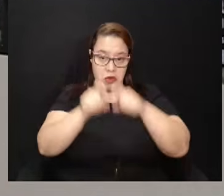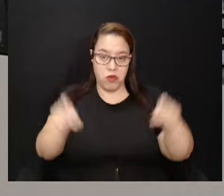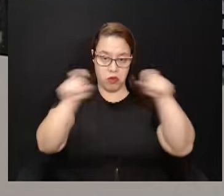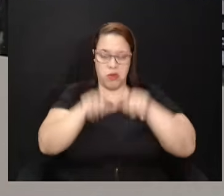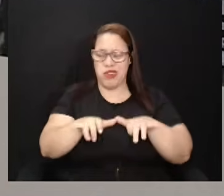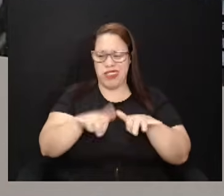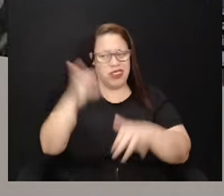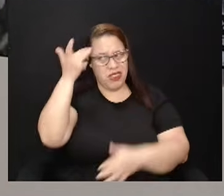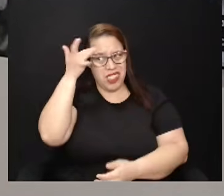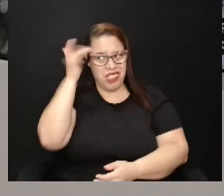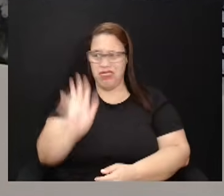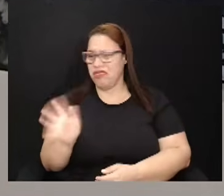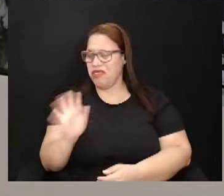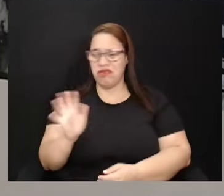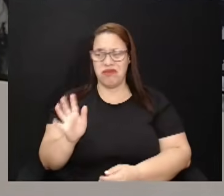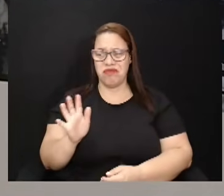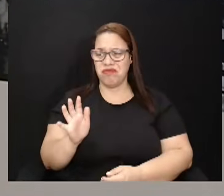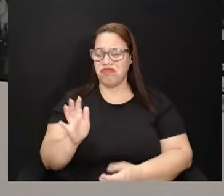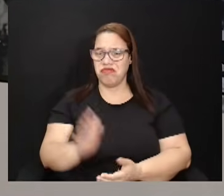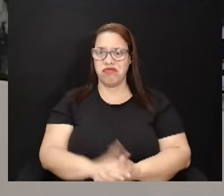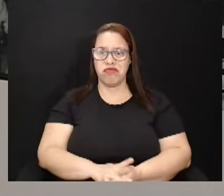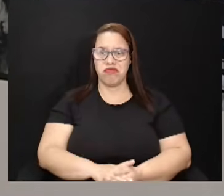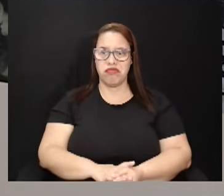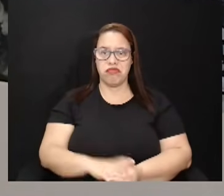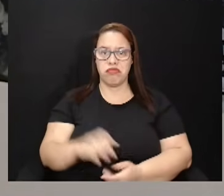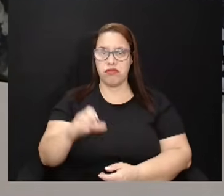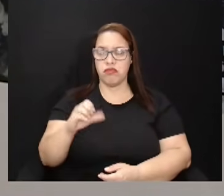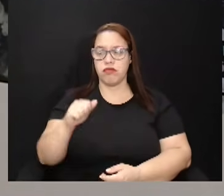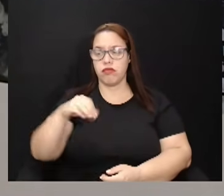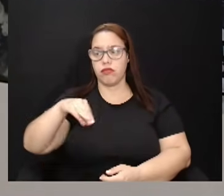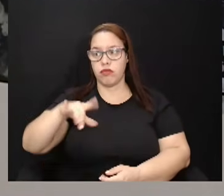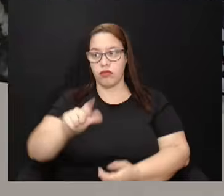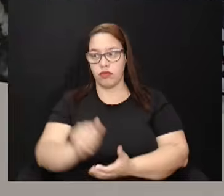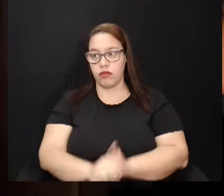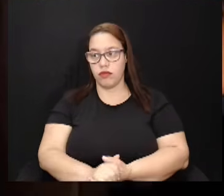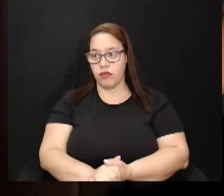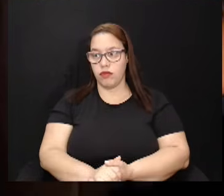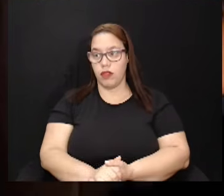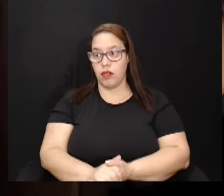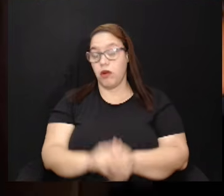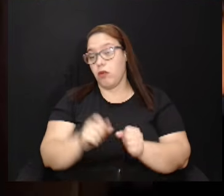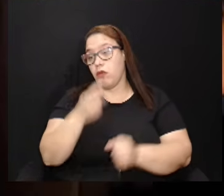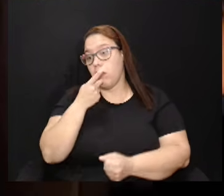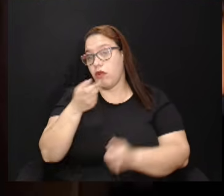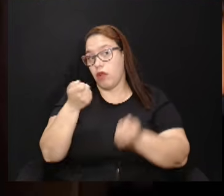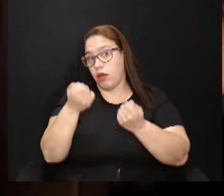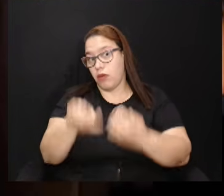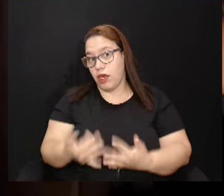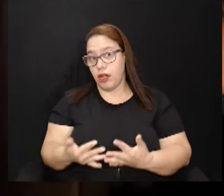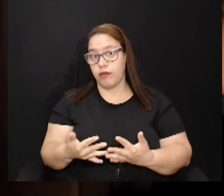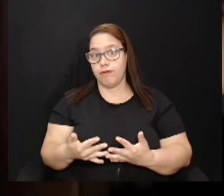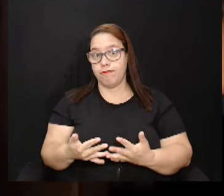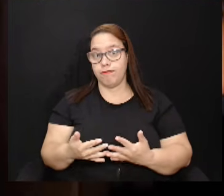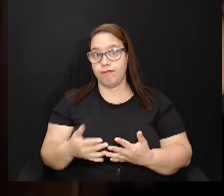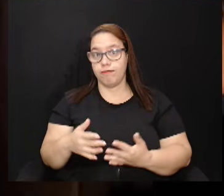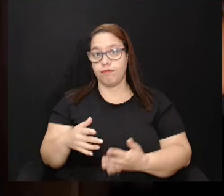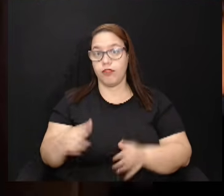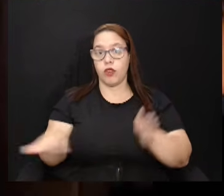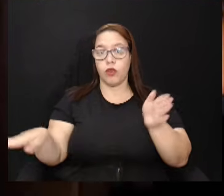Uhum. Dali a pouquinho, Camila, eu posso dizer uma coisa. O Guinness estava